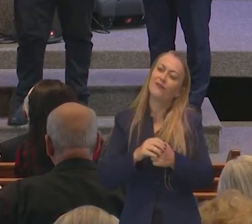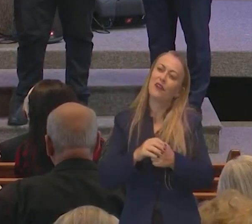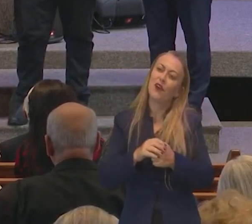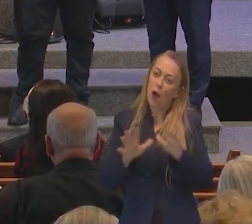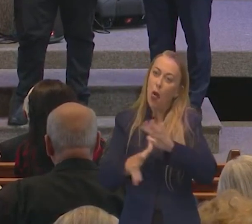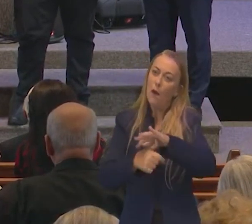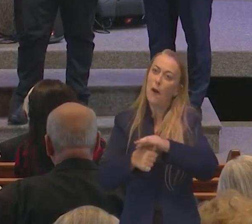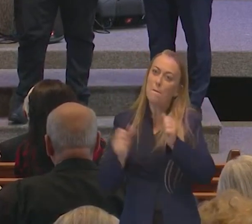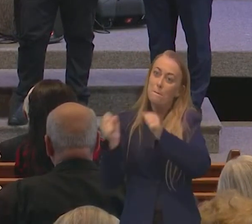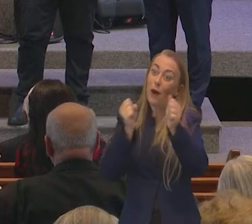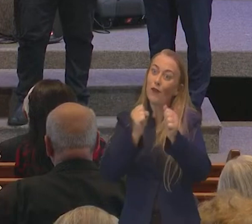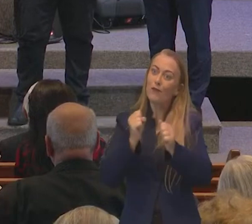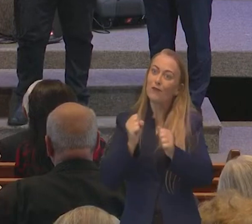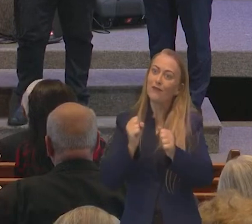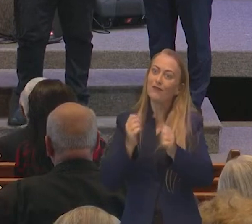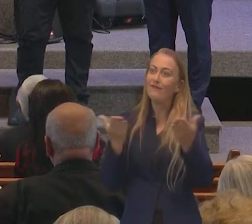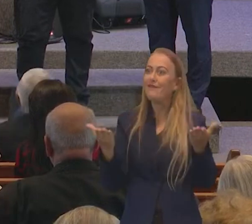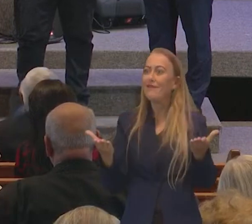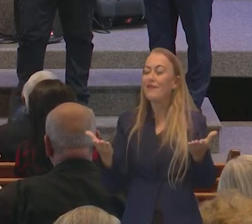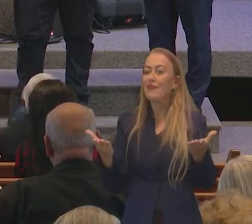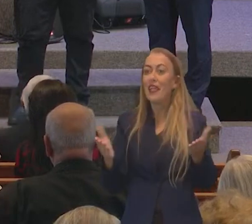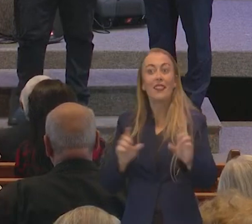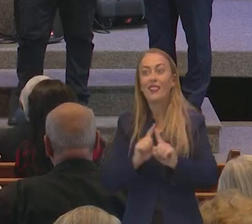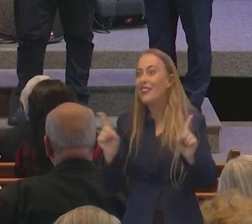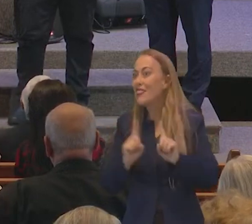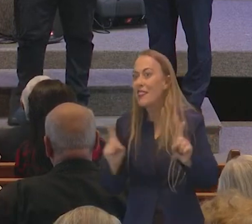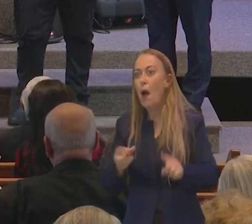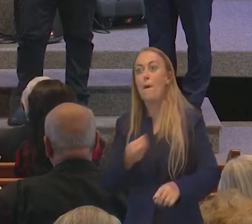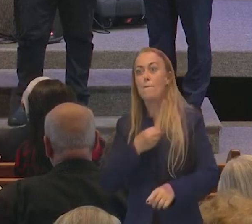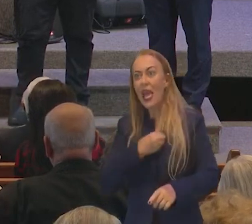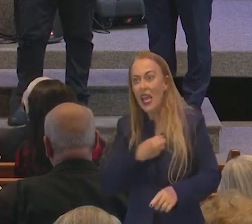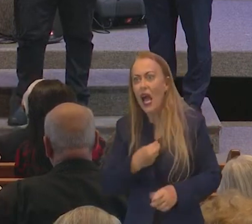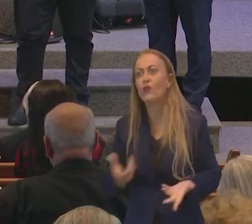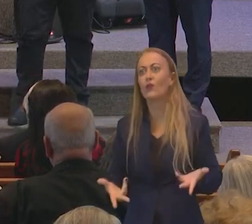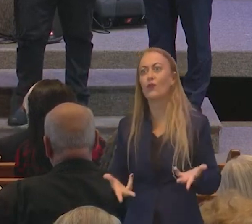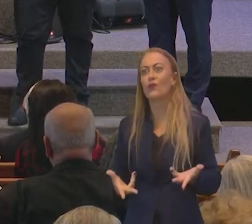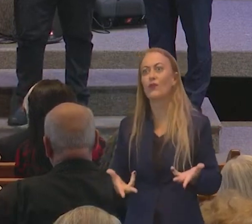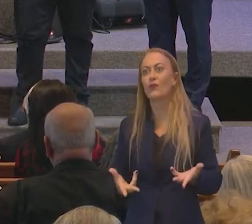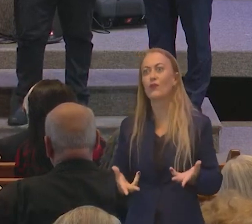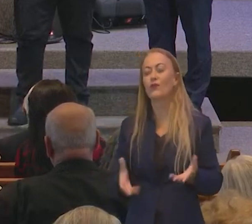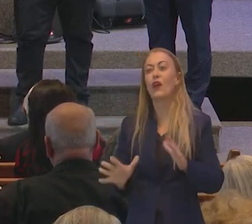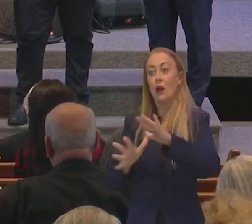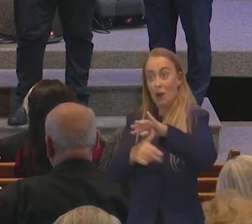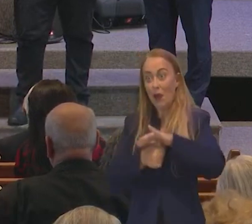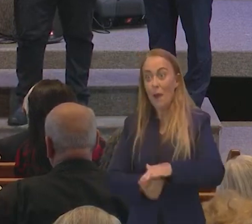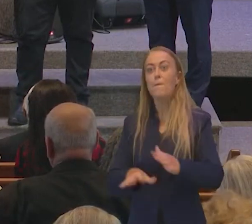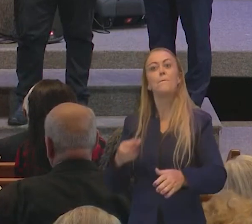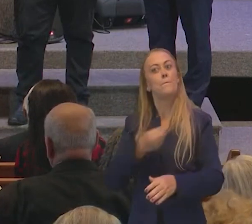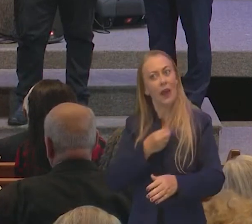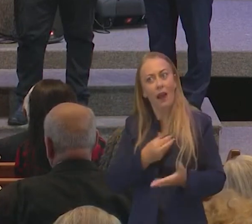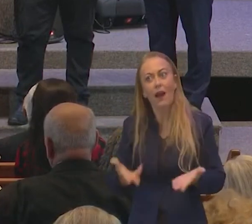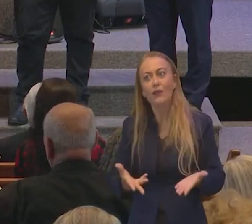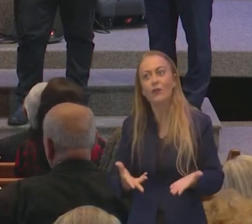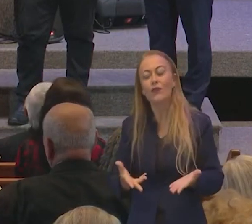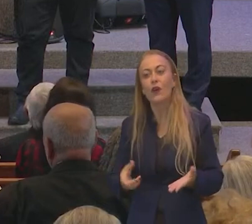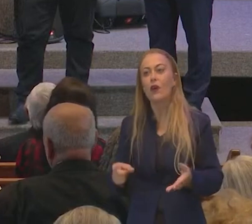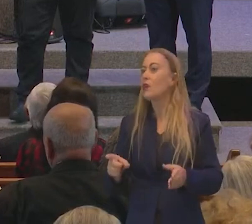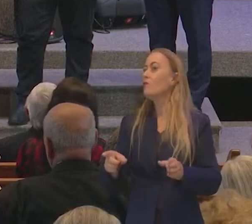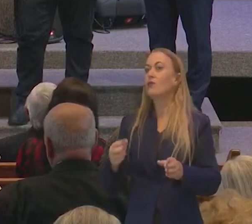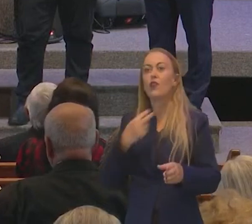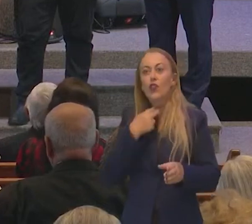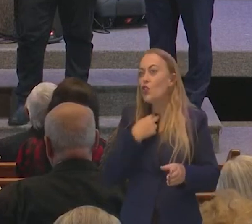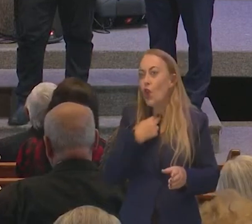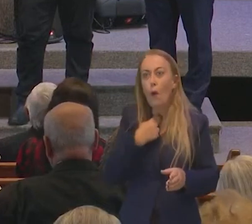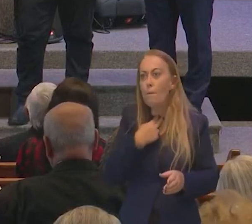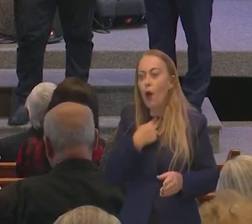Não, não há uma lógica no crime, há um pecado no crime, há um crime numa situação dessa, e nós não podemos